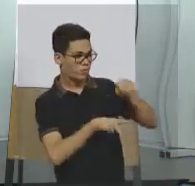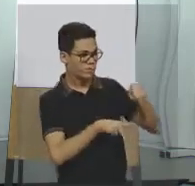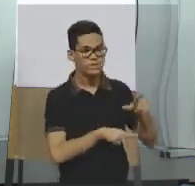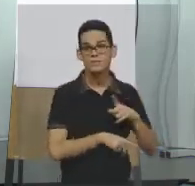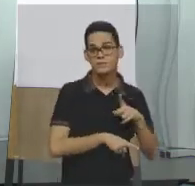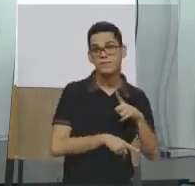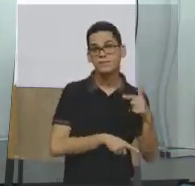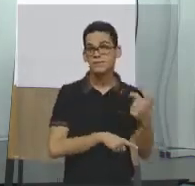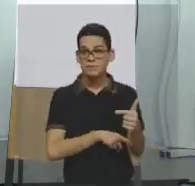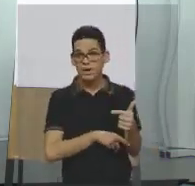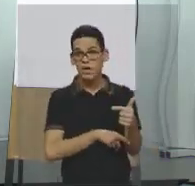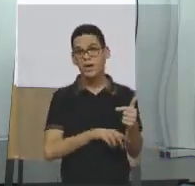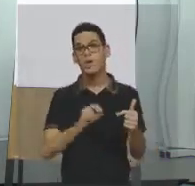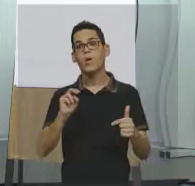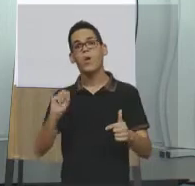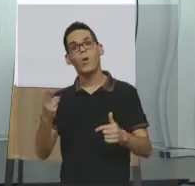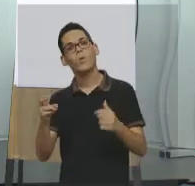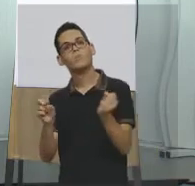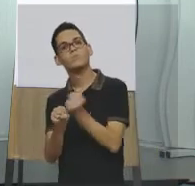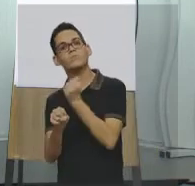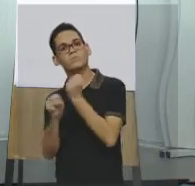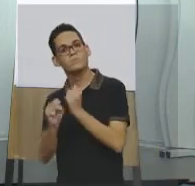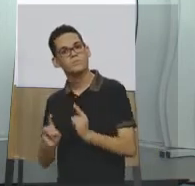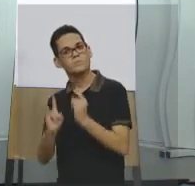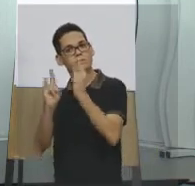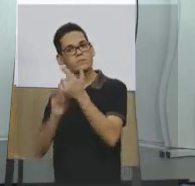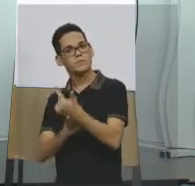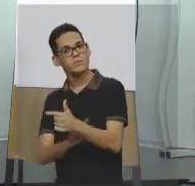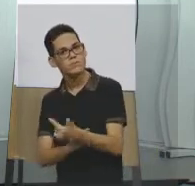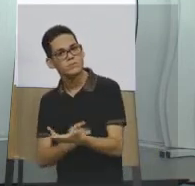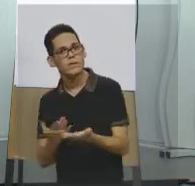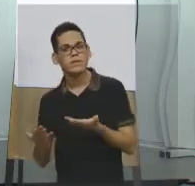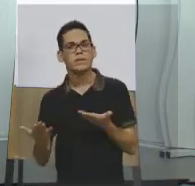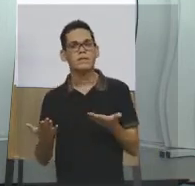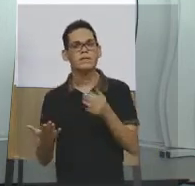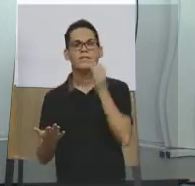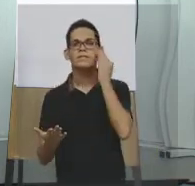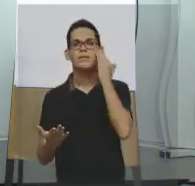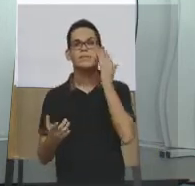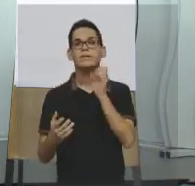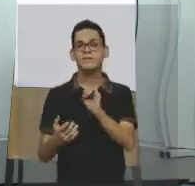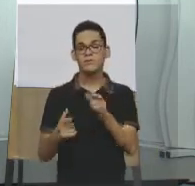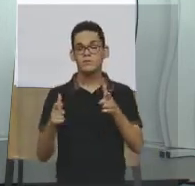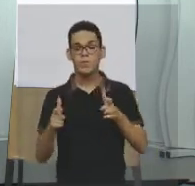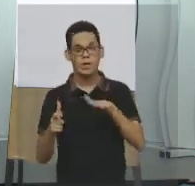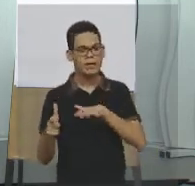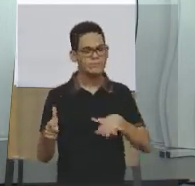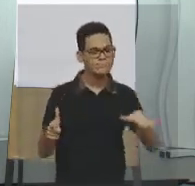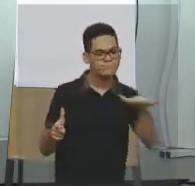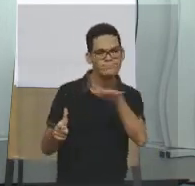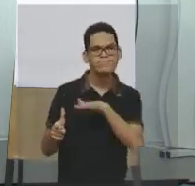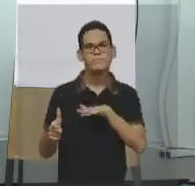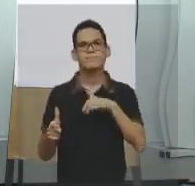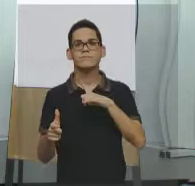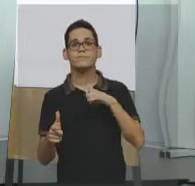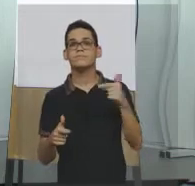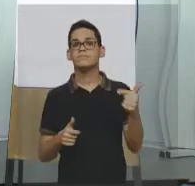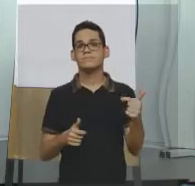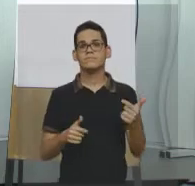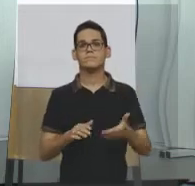muitas construções. E outra coisa, os terremotos, eles são muito